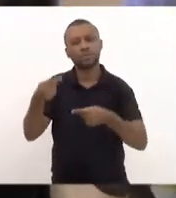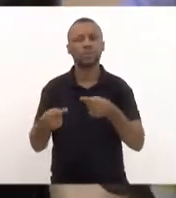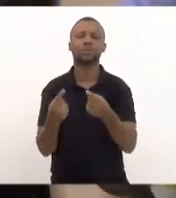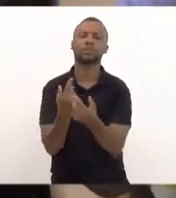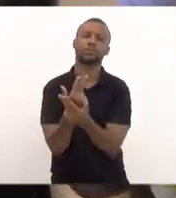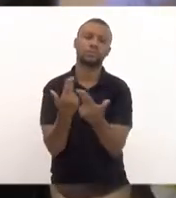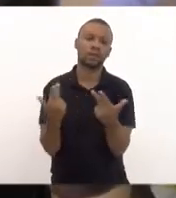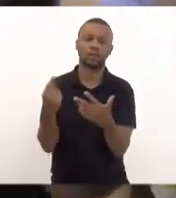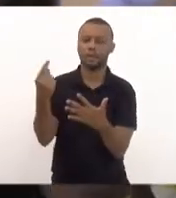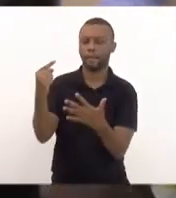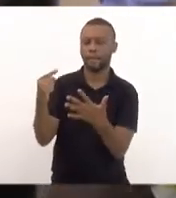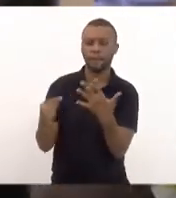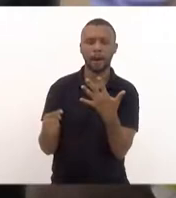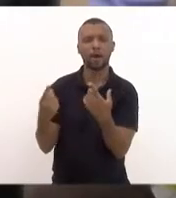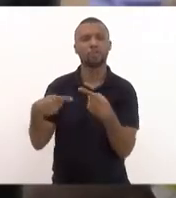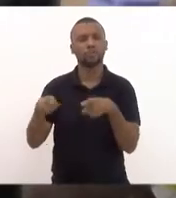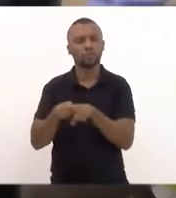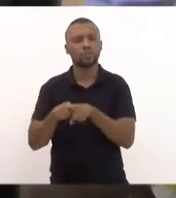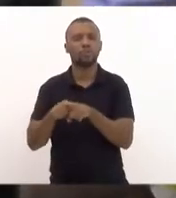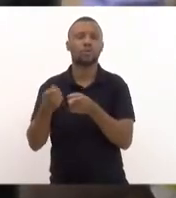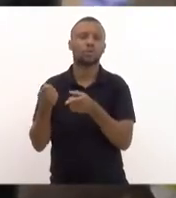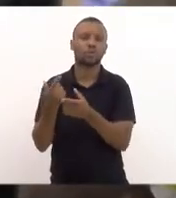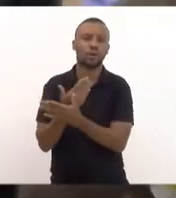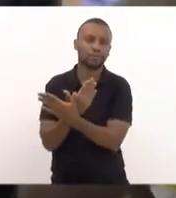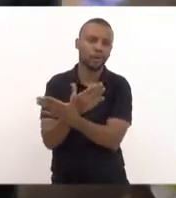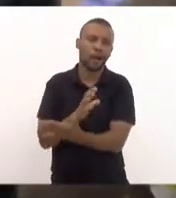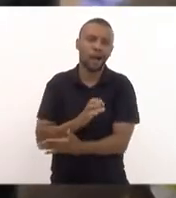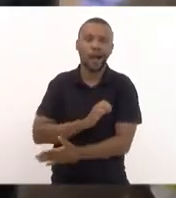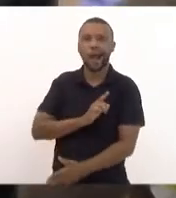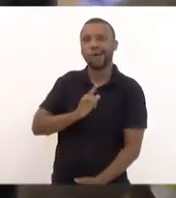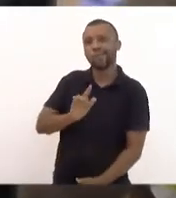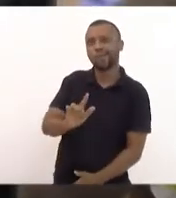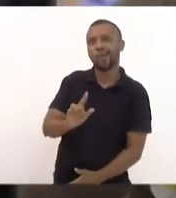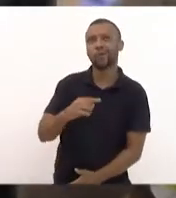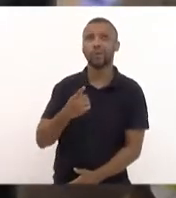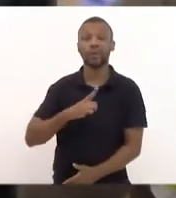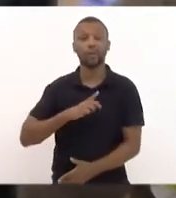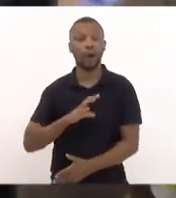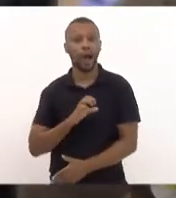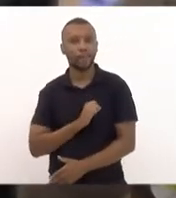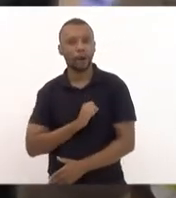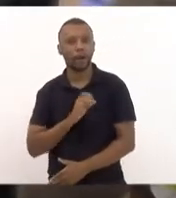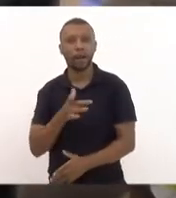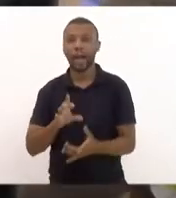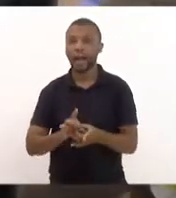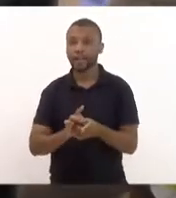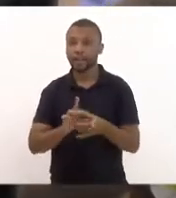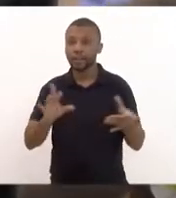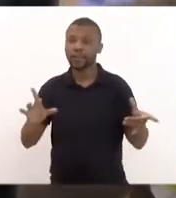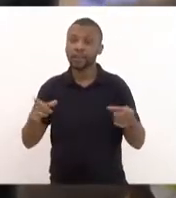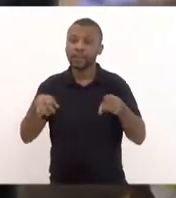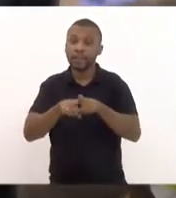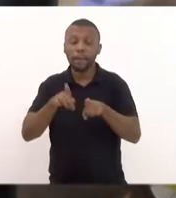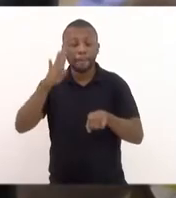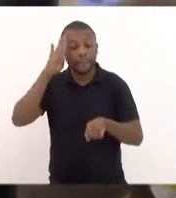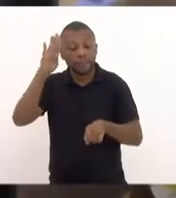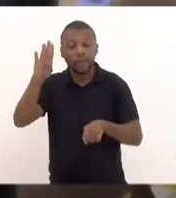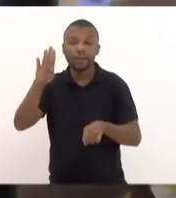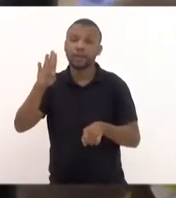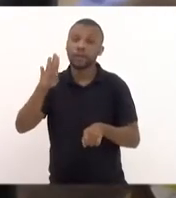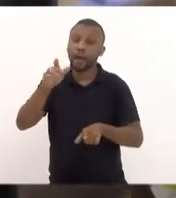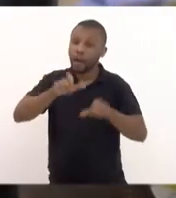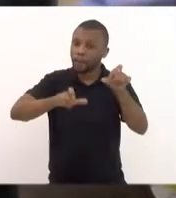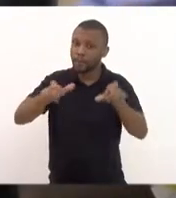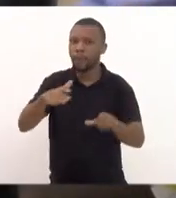todas essas questões com as Forças Armadas. Amor por amor, nós temos amor à democracia. E também é quem está morrendo lá em Petrópolis agora, que precisa de área para